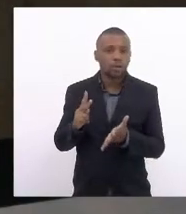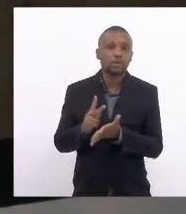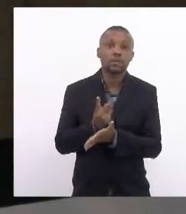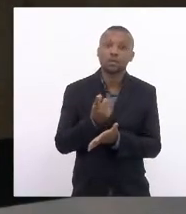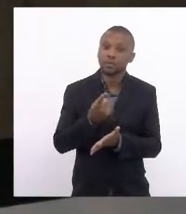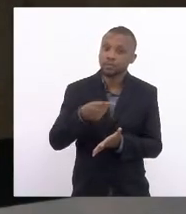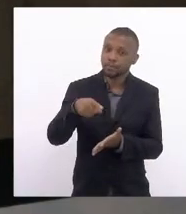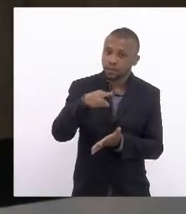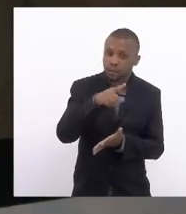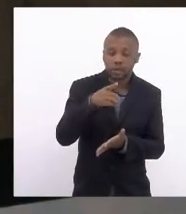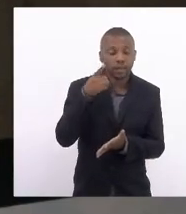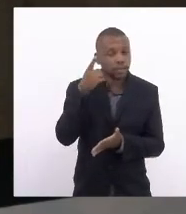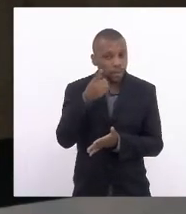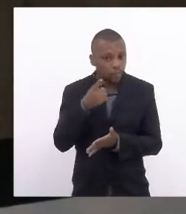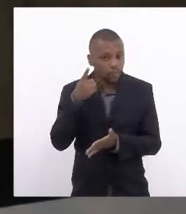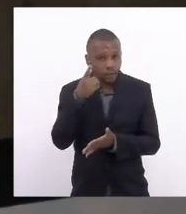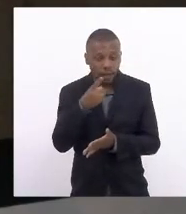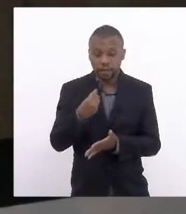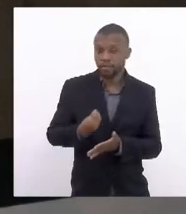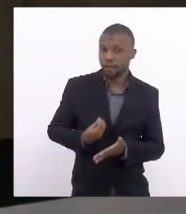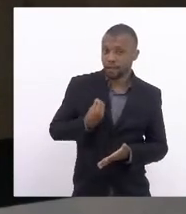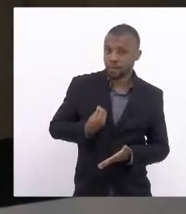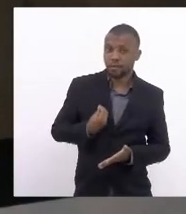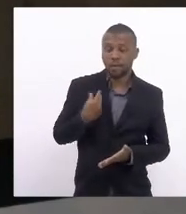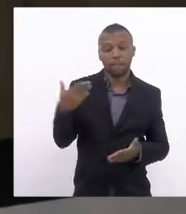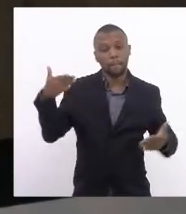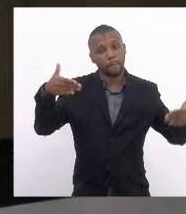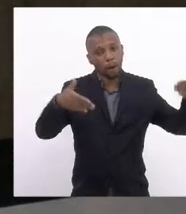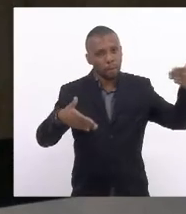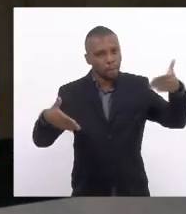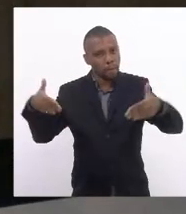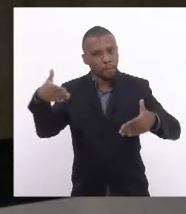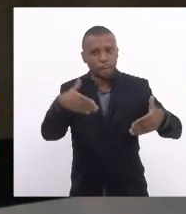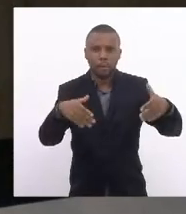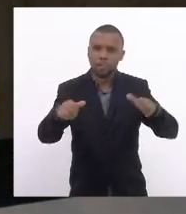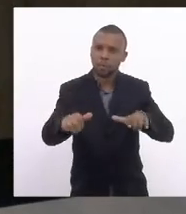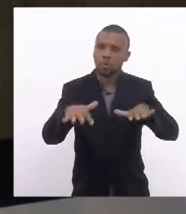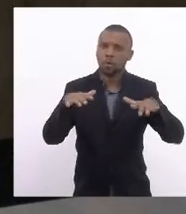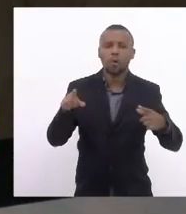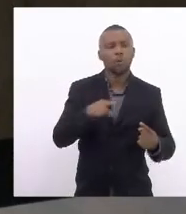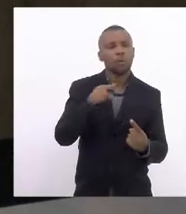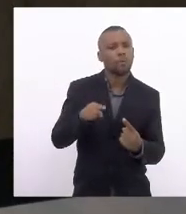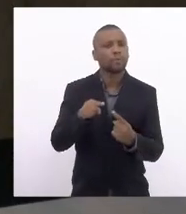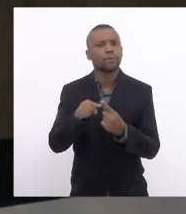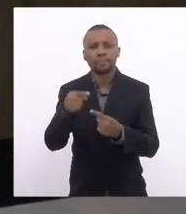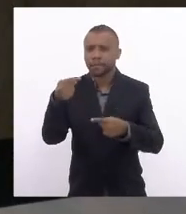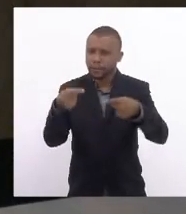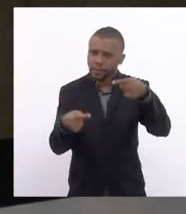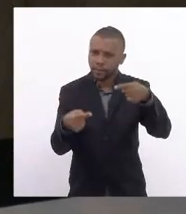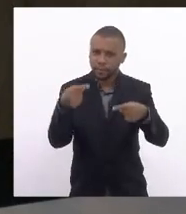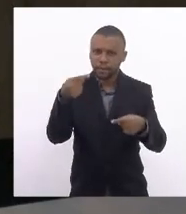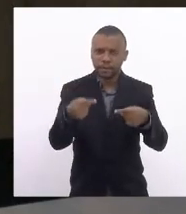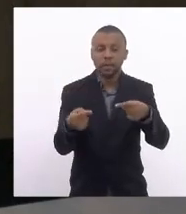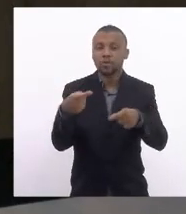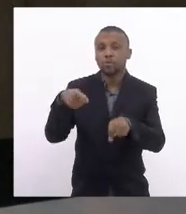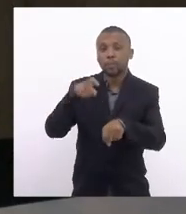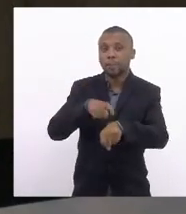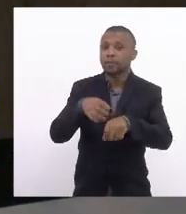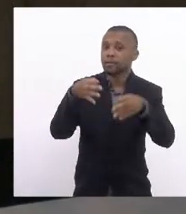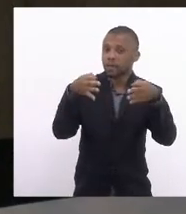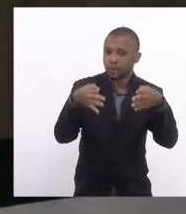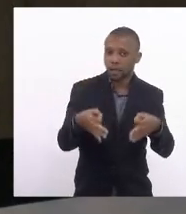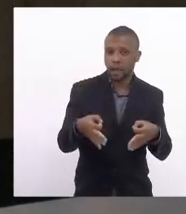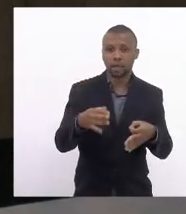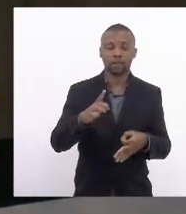estivessem em plenário para debater, né, no momento pertinente que se tem